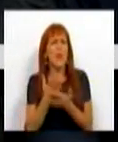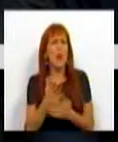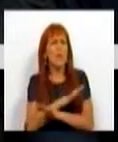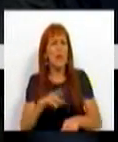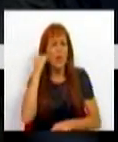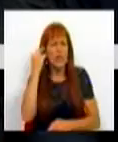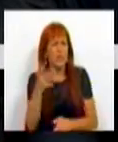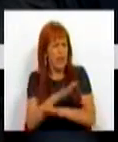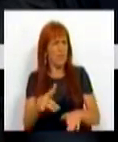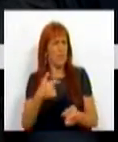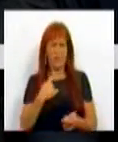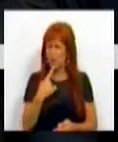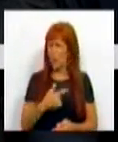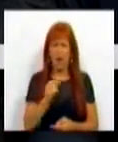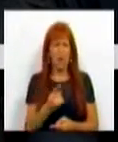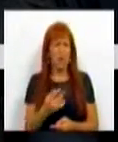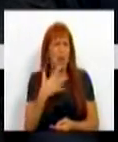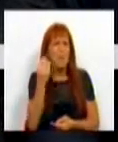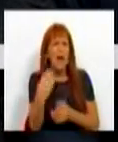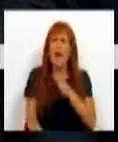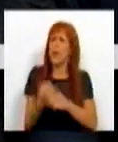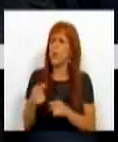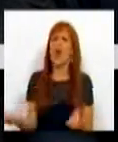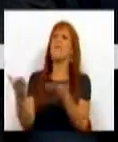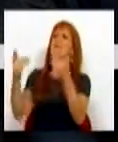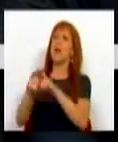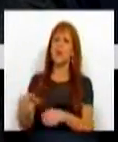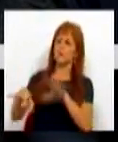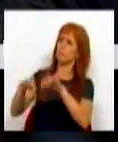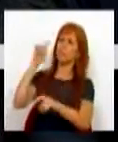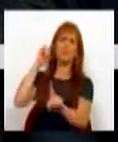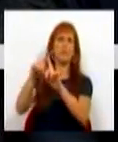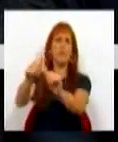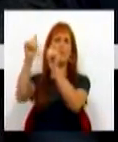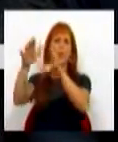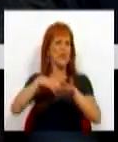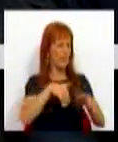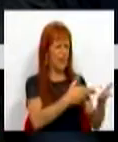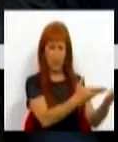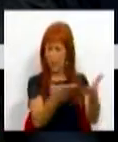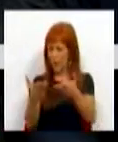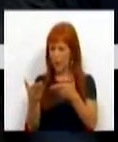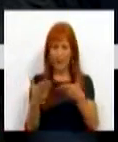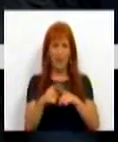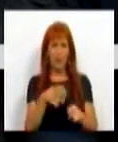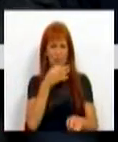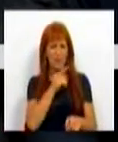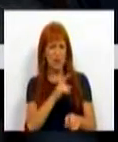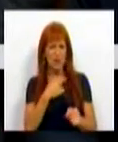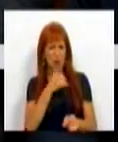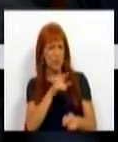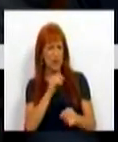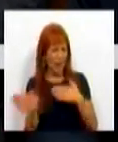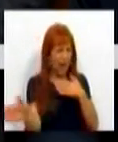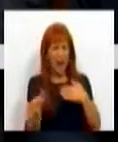de turismo. É uma coisa inacreditável. Como é que querem criar um destino de eleição fazendo esta abordagem e esta opção